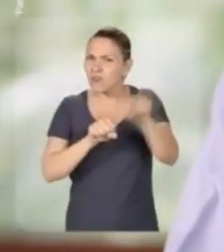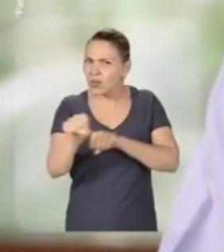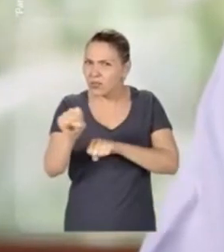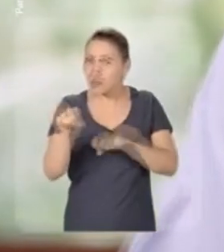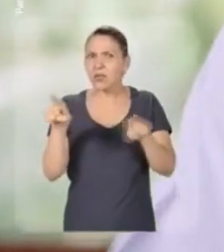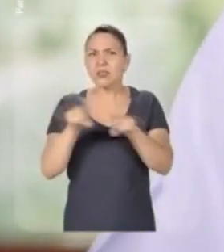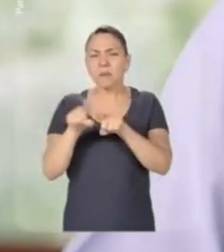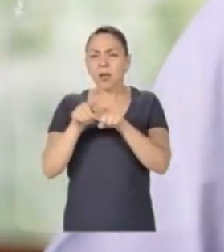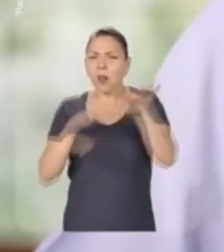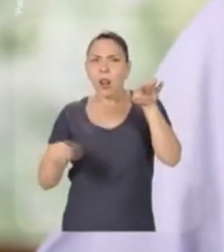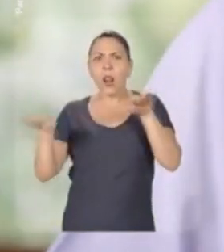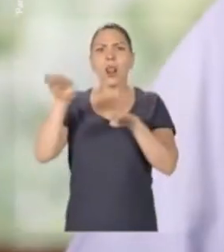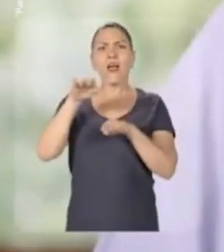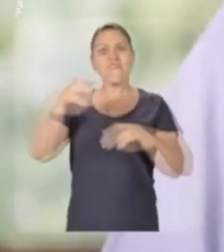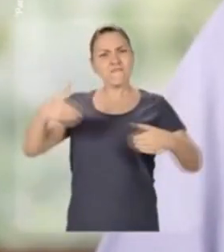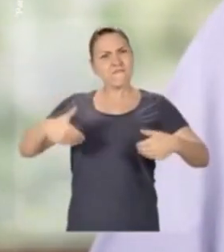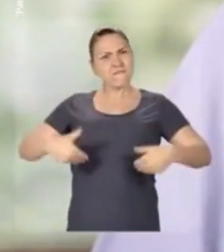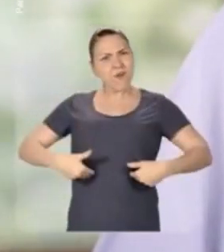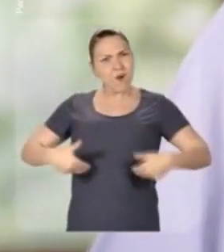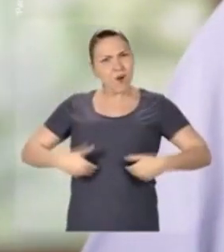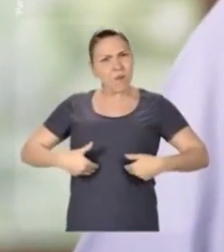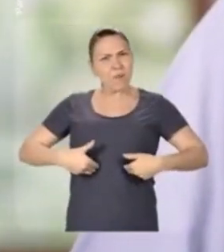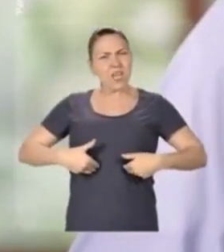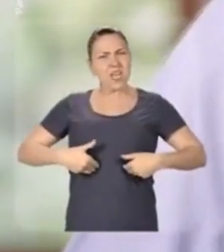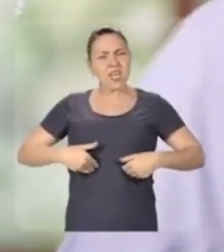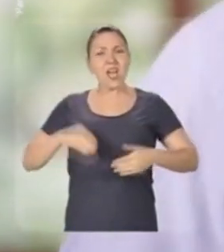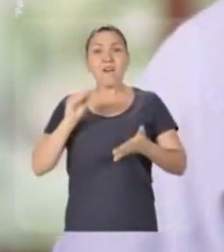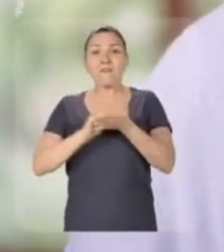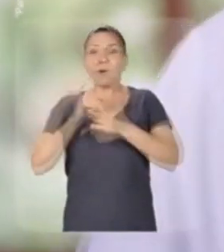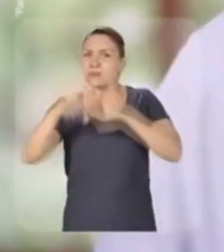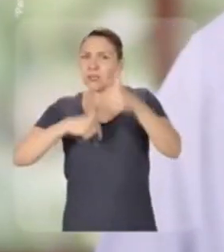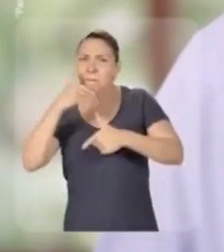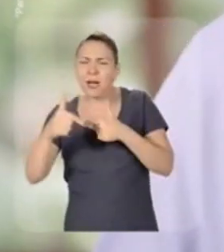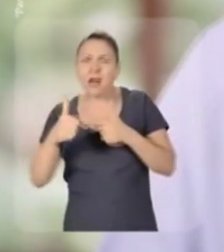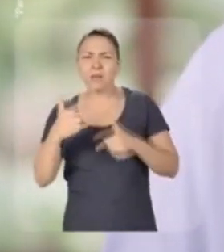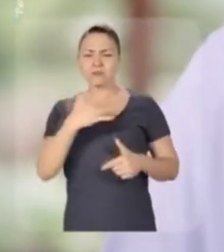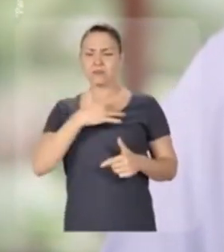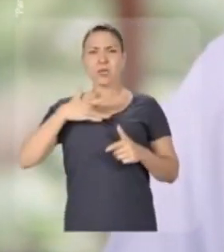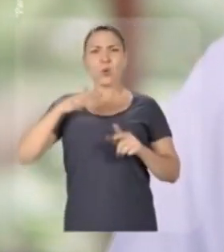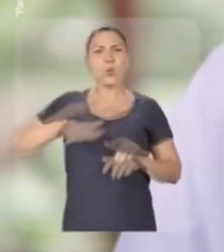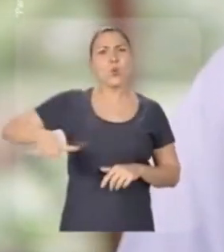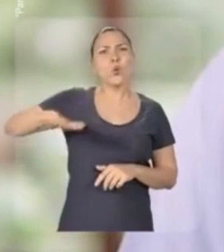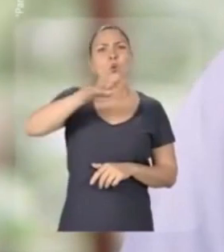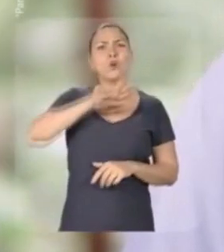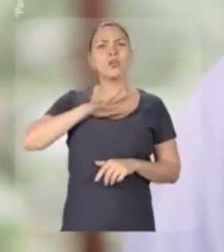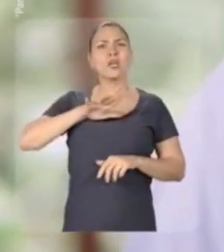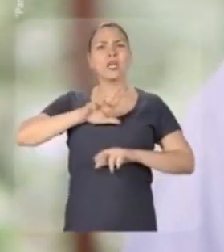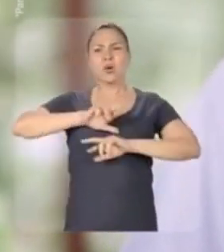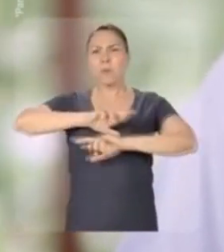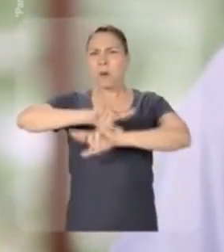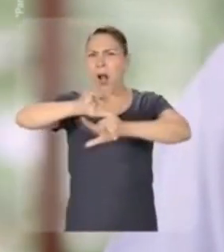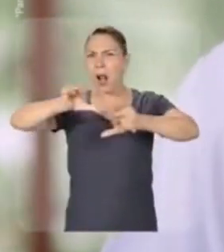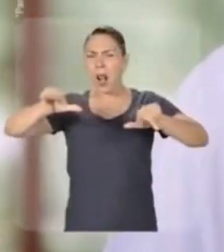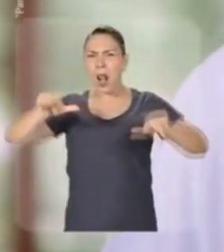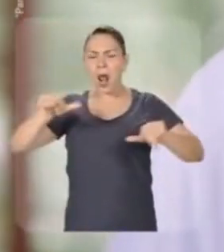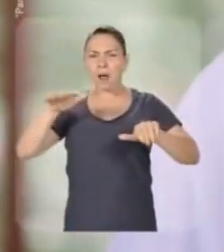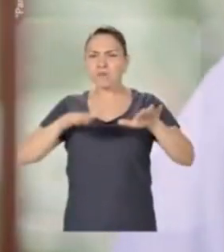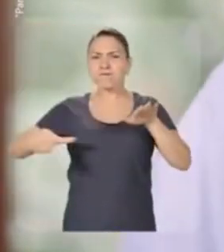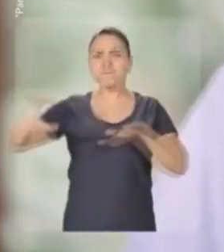combater a violência, combater a desigualdade, a fome, o desemprego, a falta de atendimento médico,